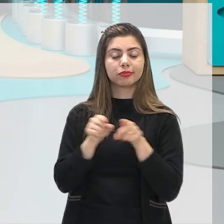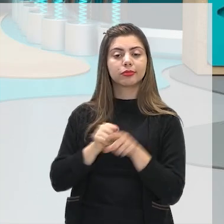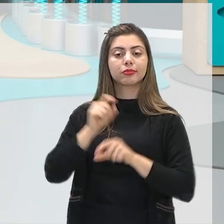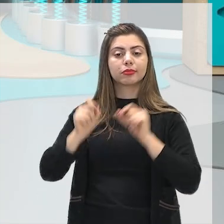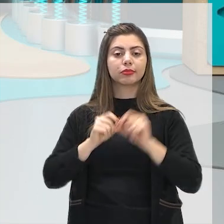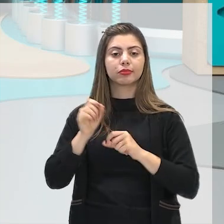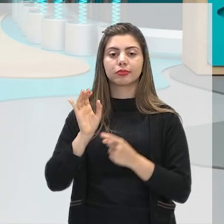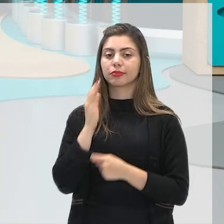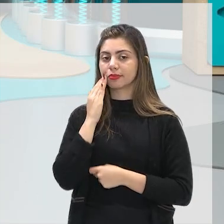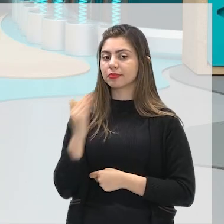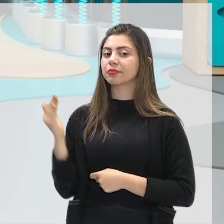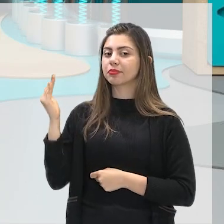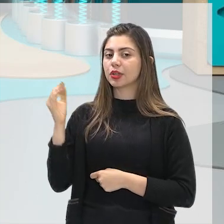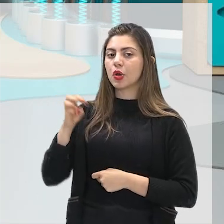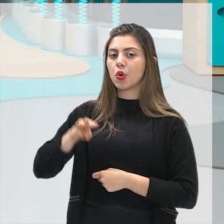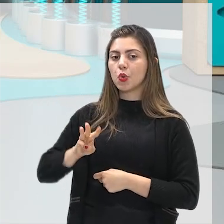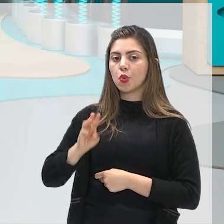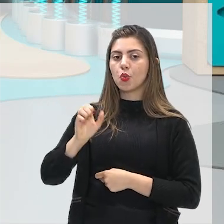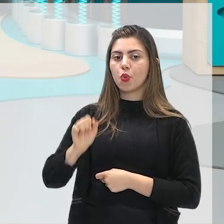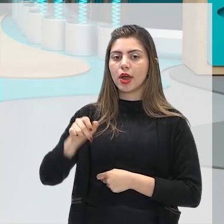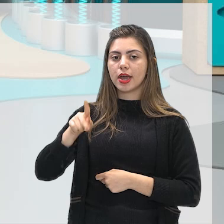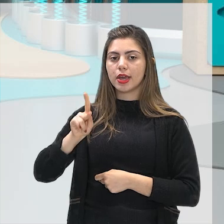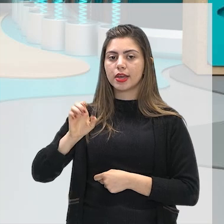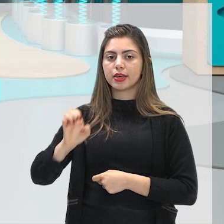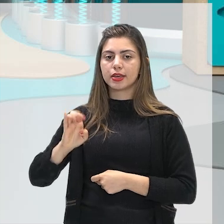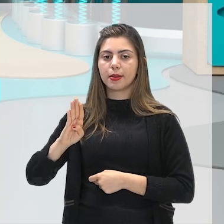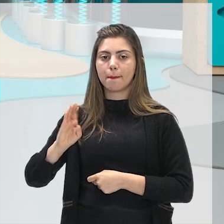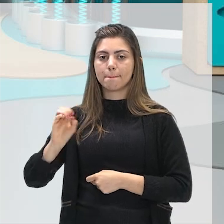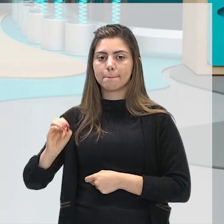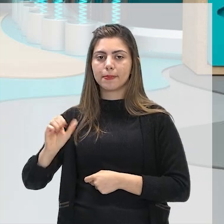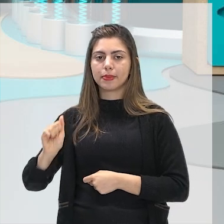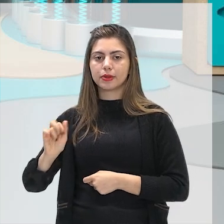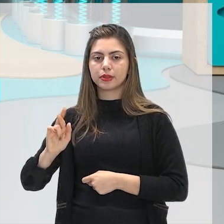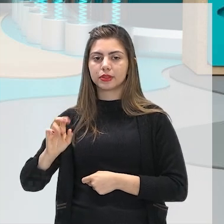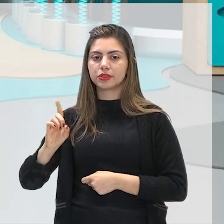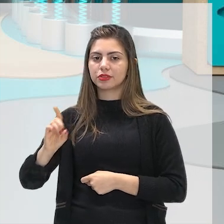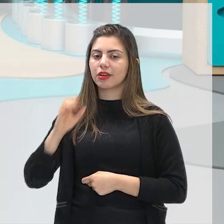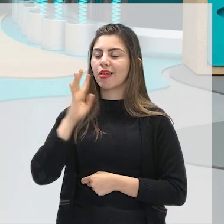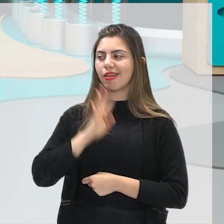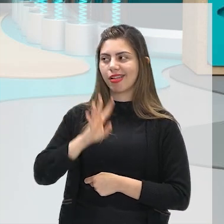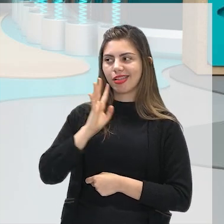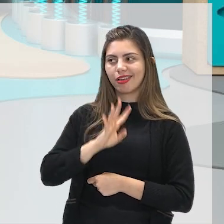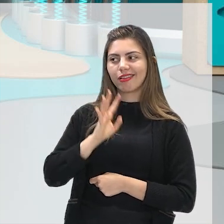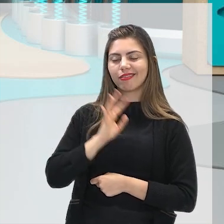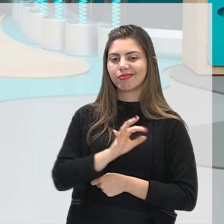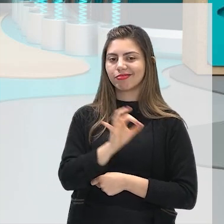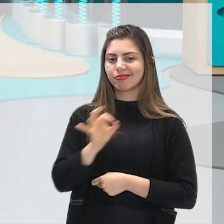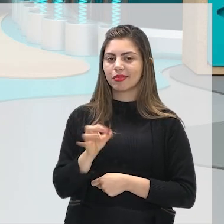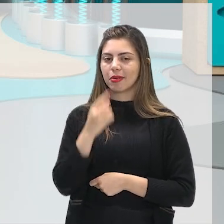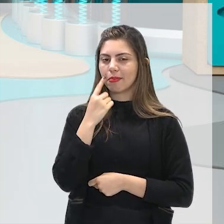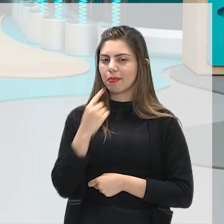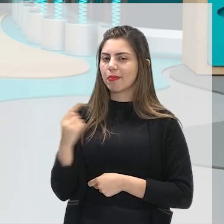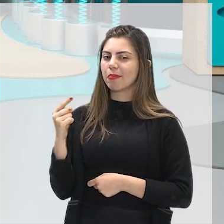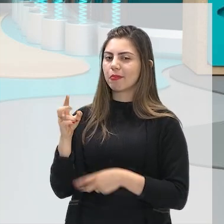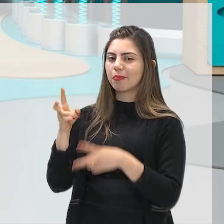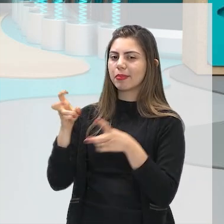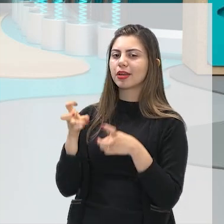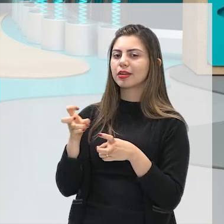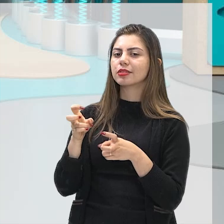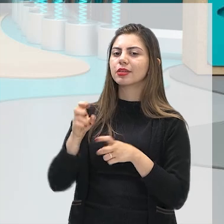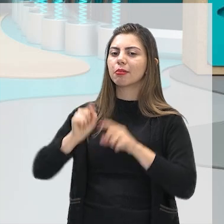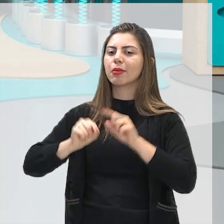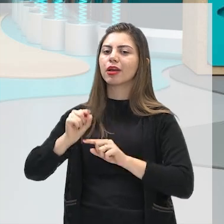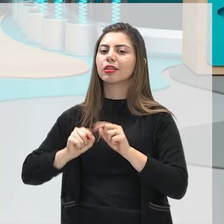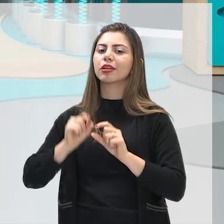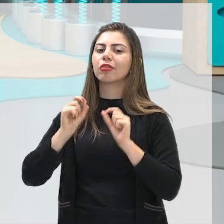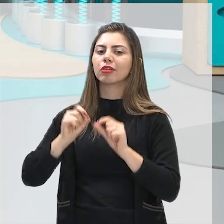o wakeboard. Esse é bacana. Observem aí os elementos que fazem parte dessa prática. Nós